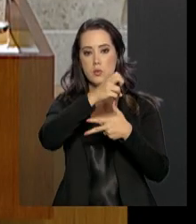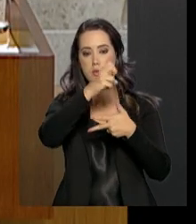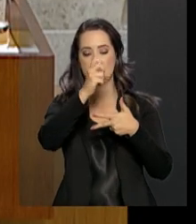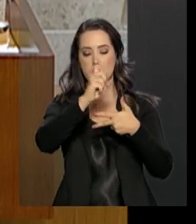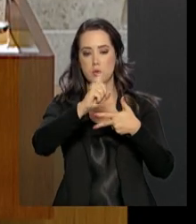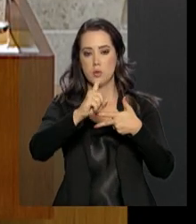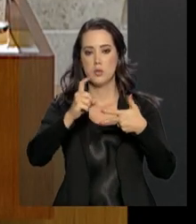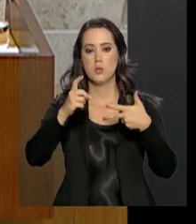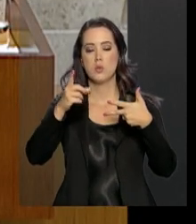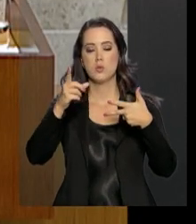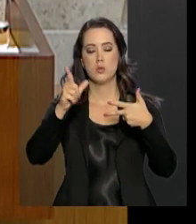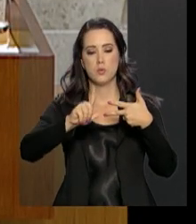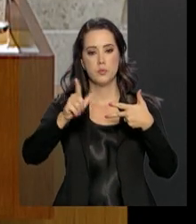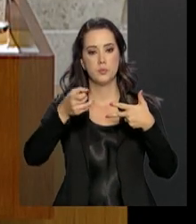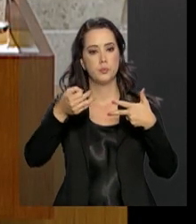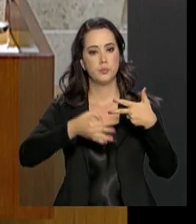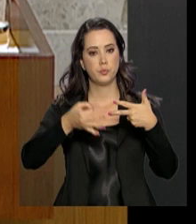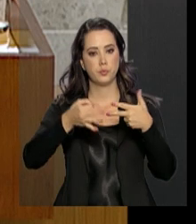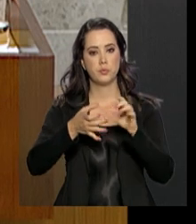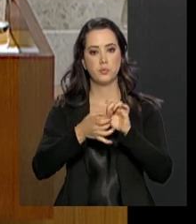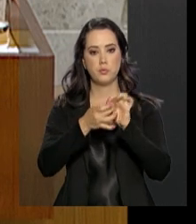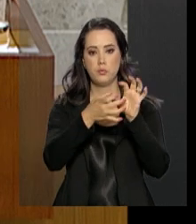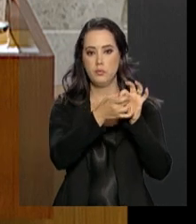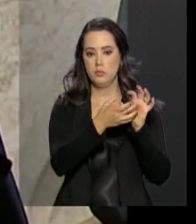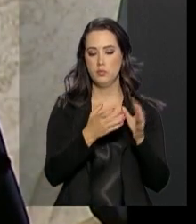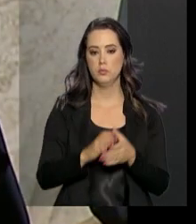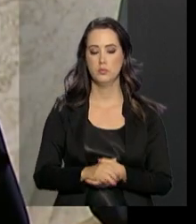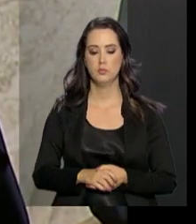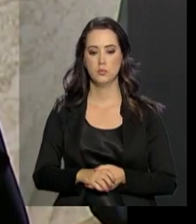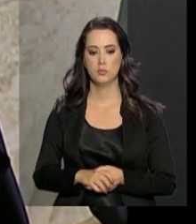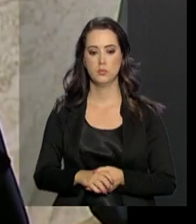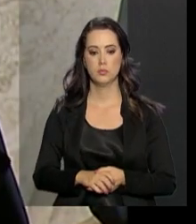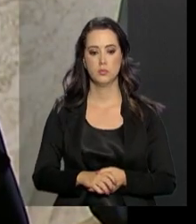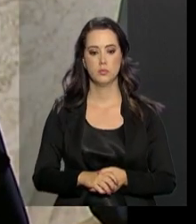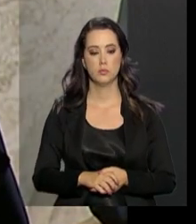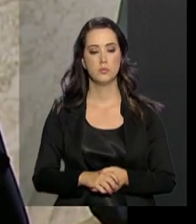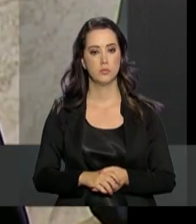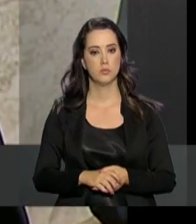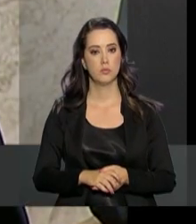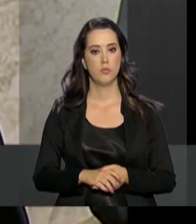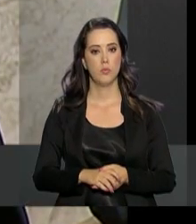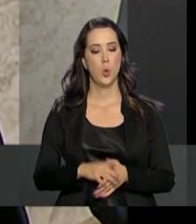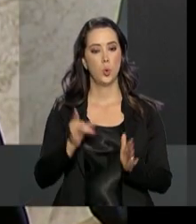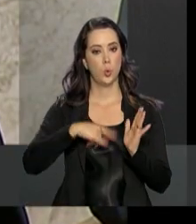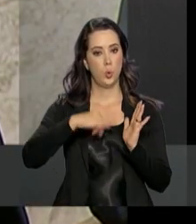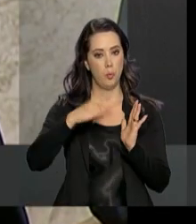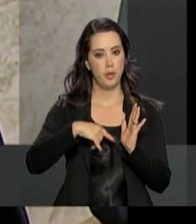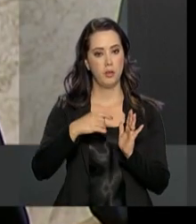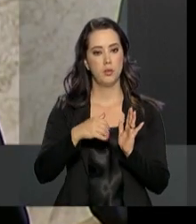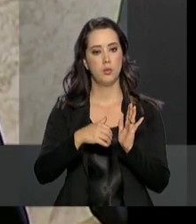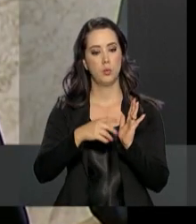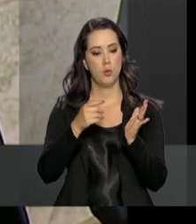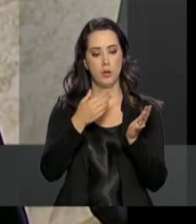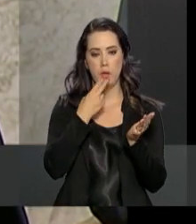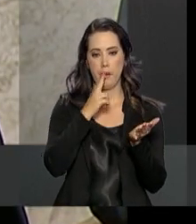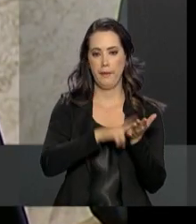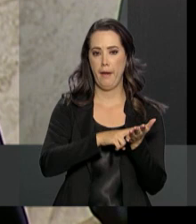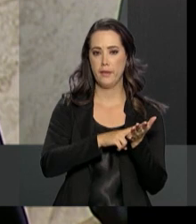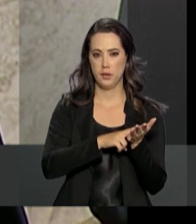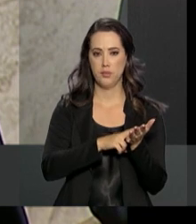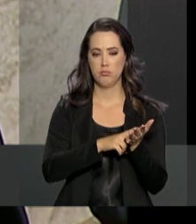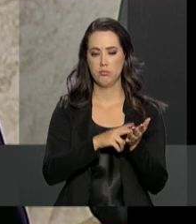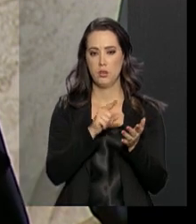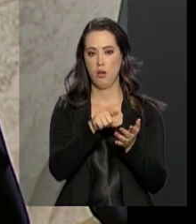autonomia para o exercício da justiça no país a carta de 1988 adotou este